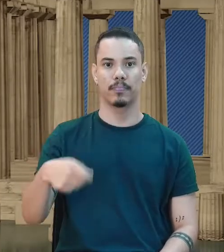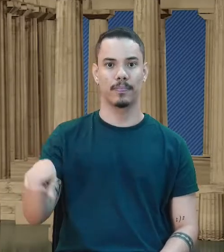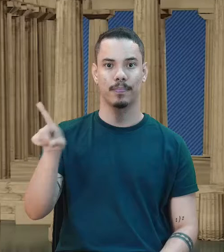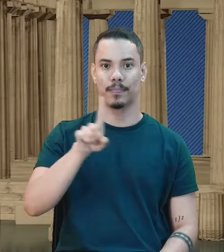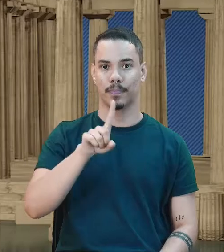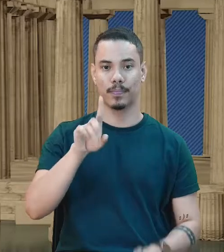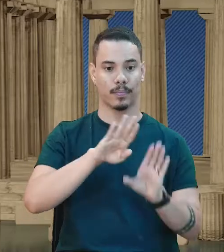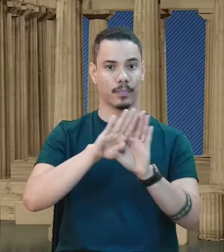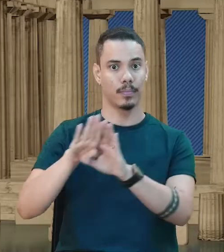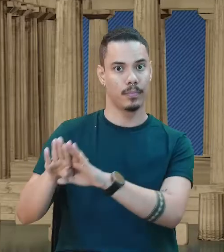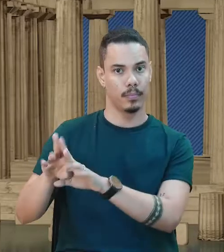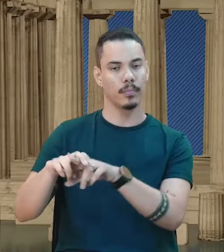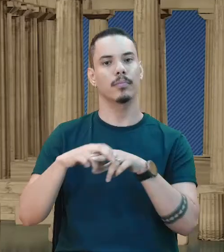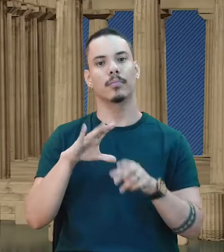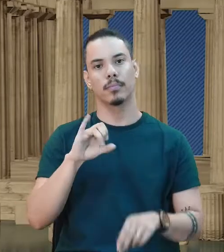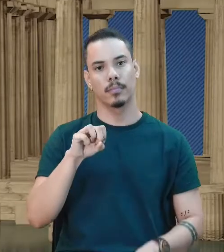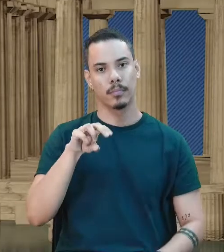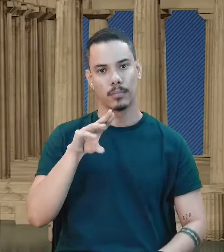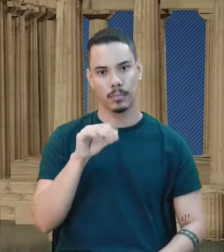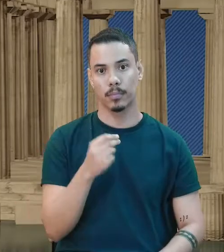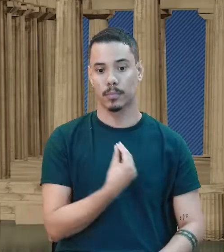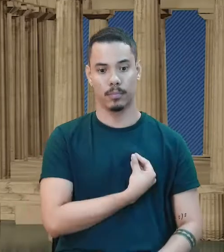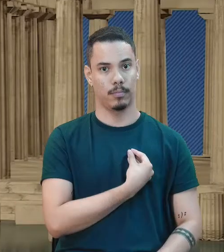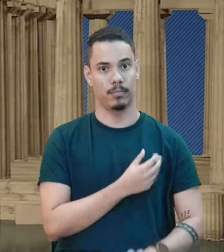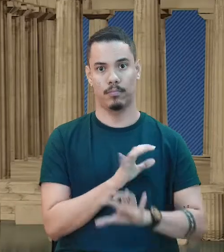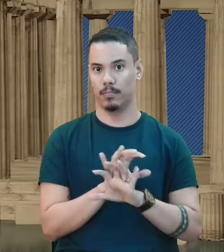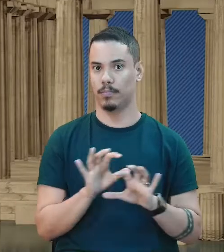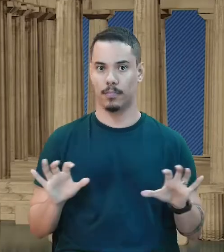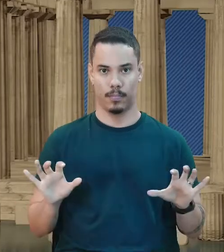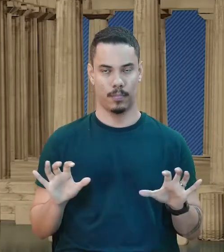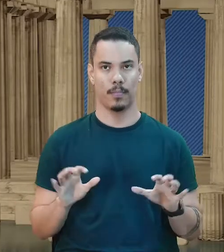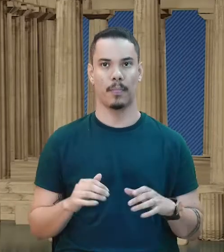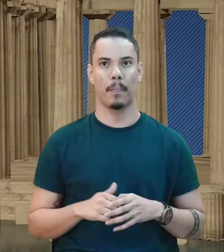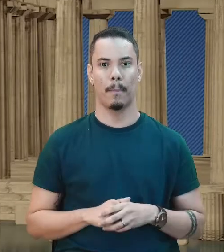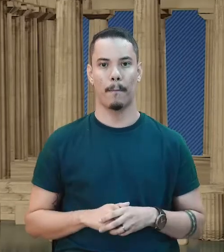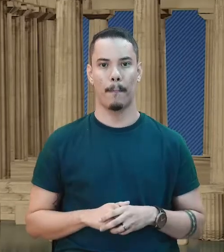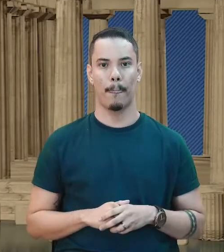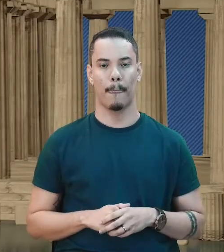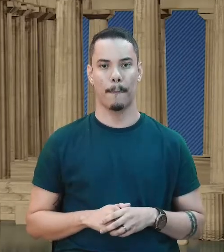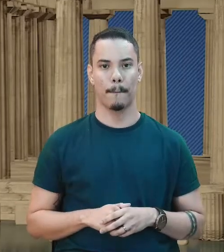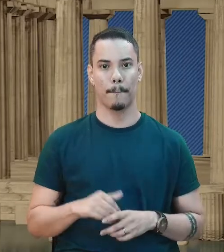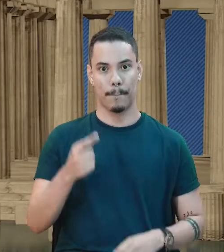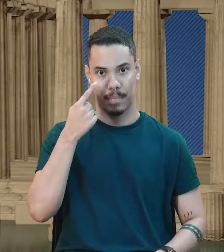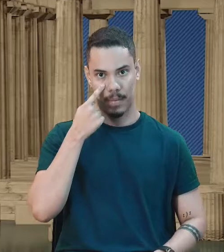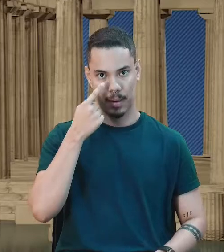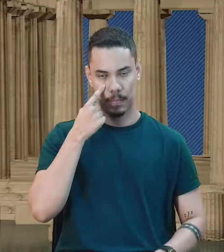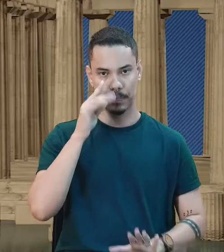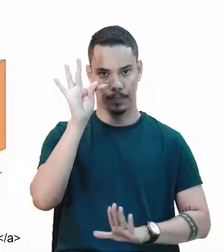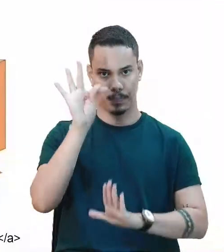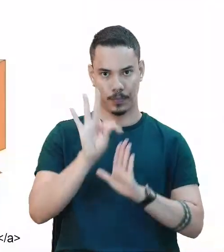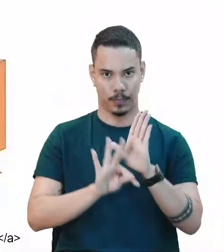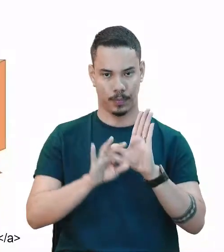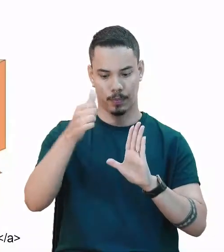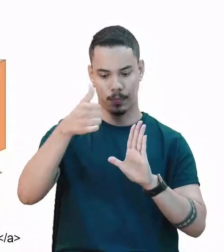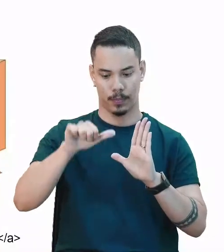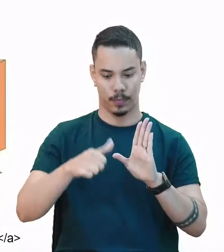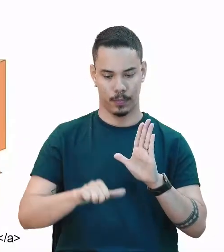os cínicos, eles viviam dessa forma. Vamos voltar para o texto para verificar esses